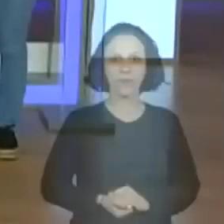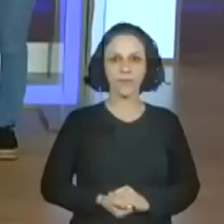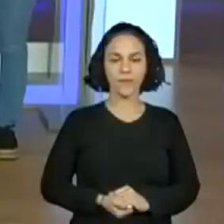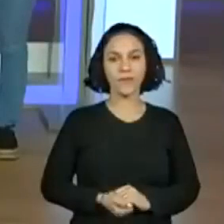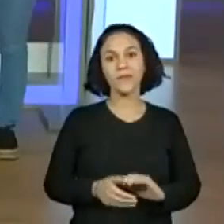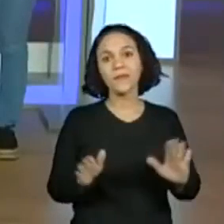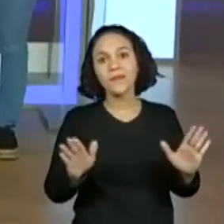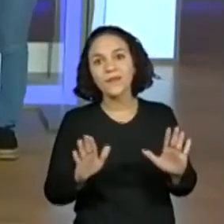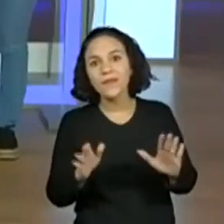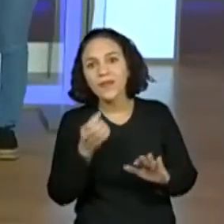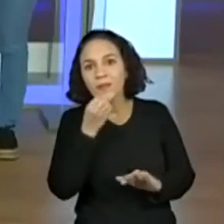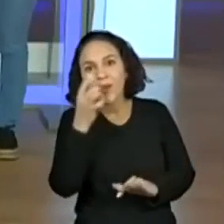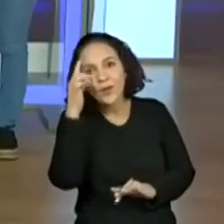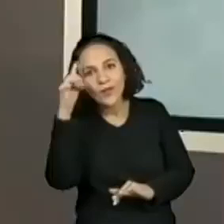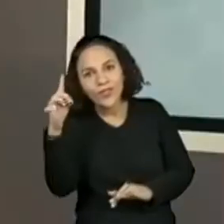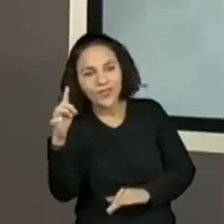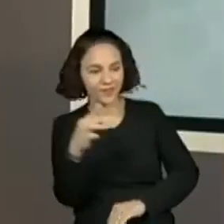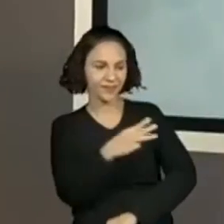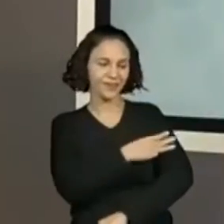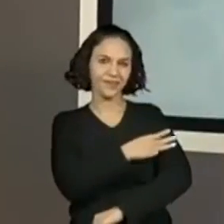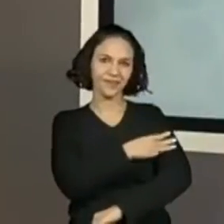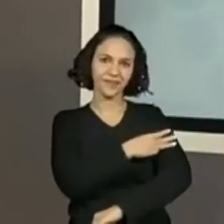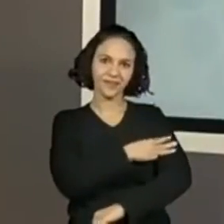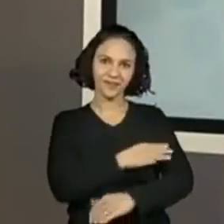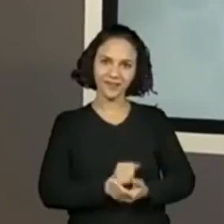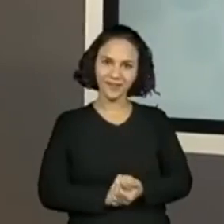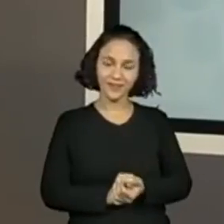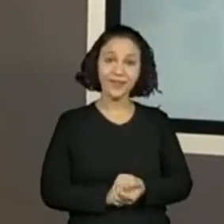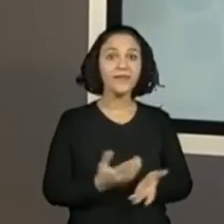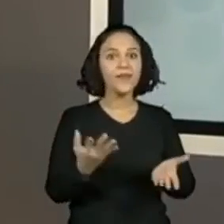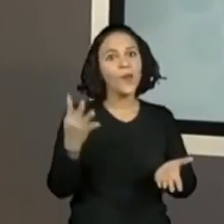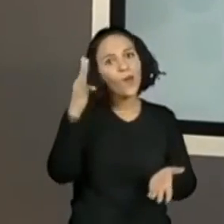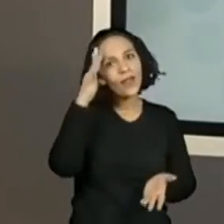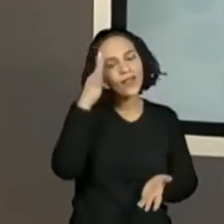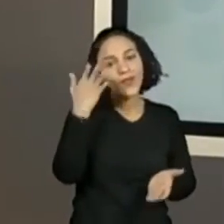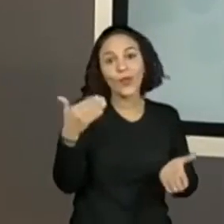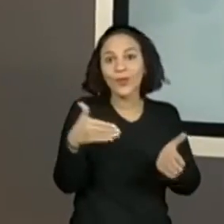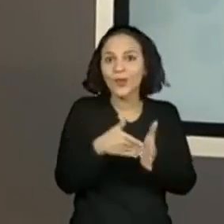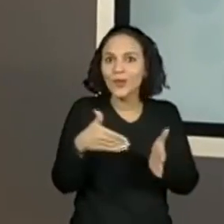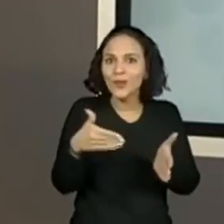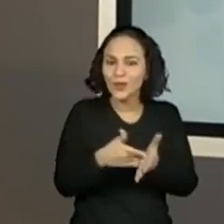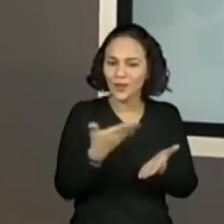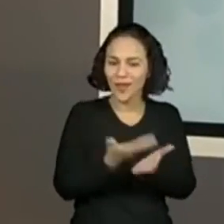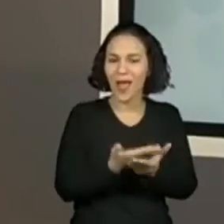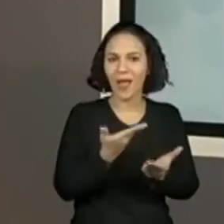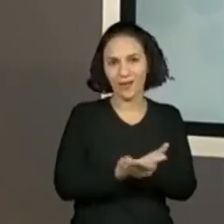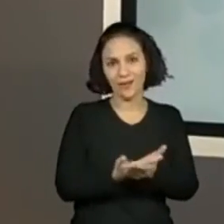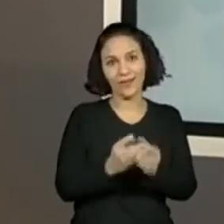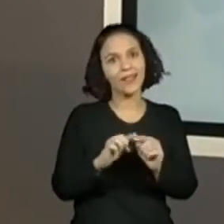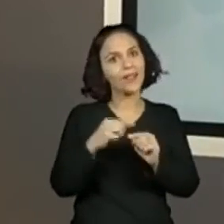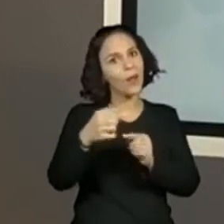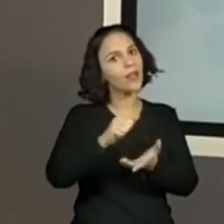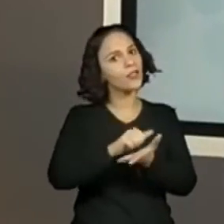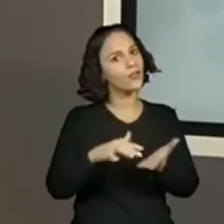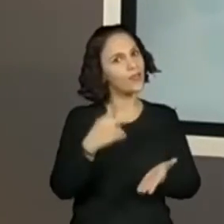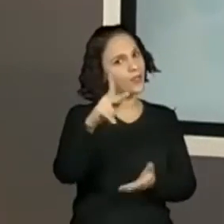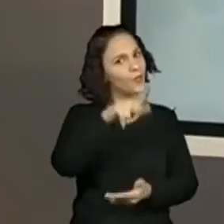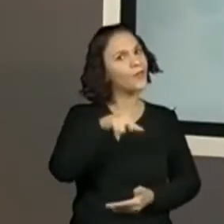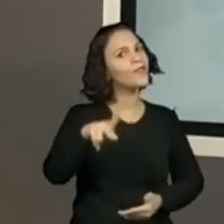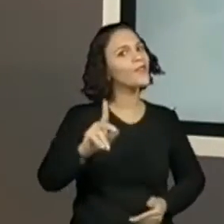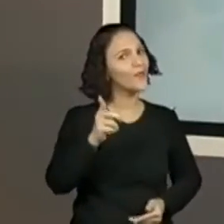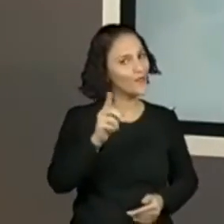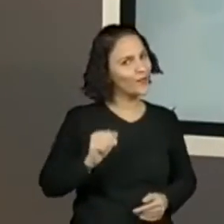Bom dia, terceiro ano, quarta-feira, última aula do dia, né? Depois tem as atividades dos